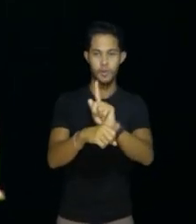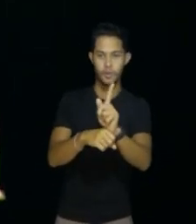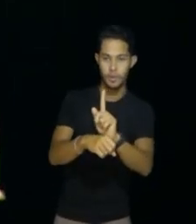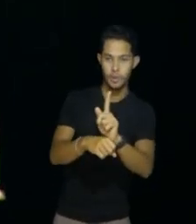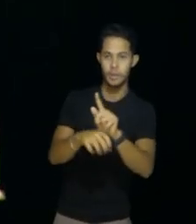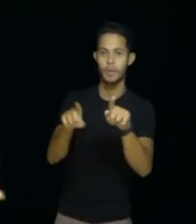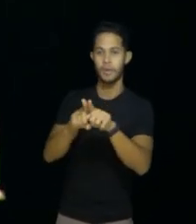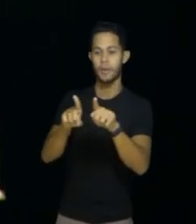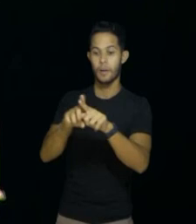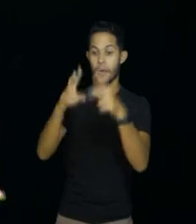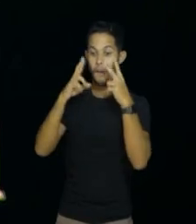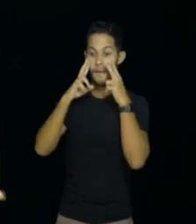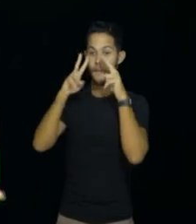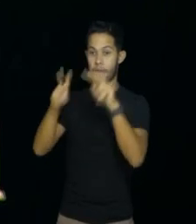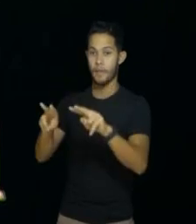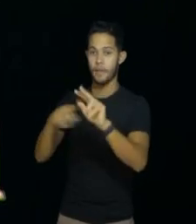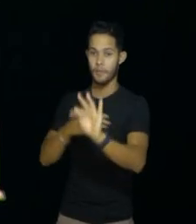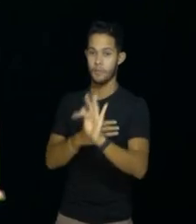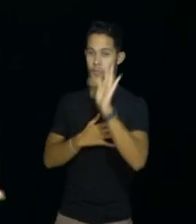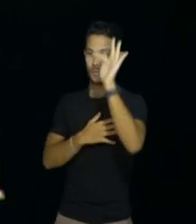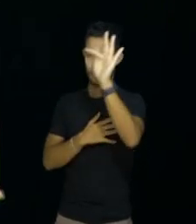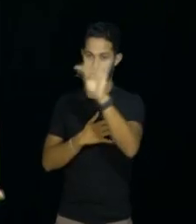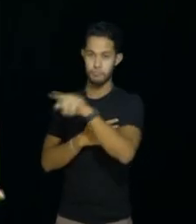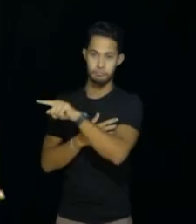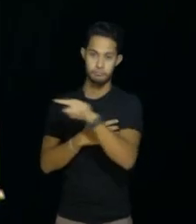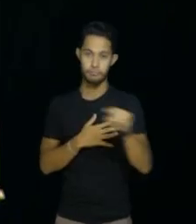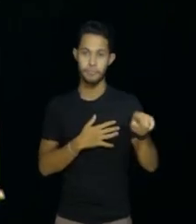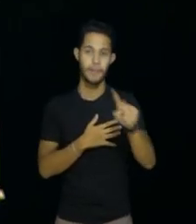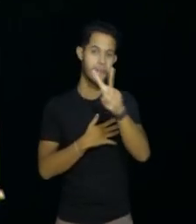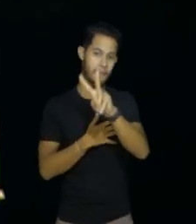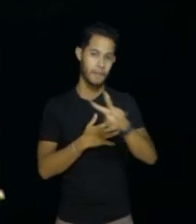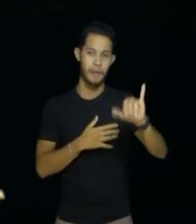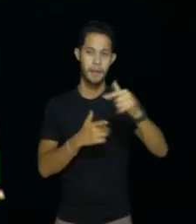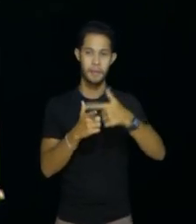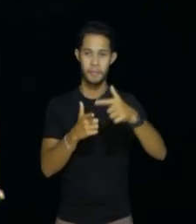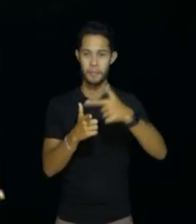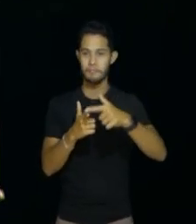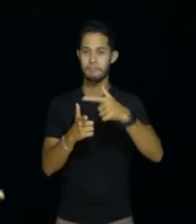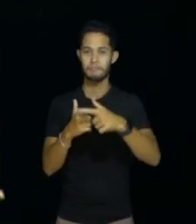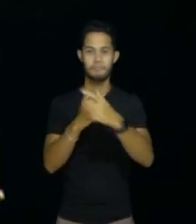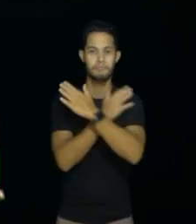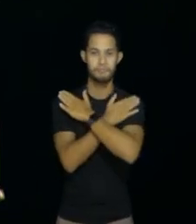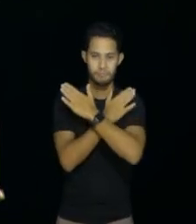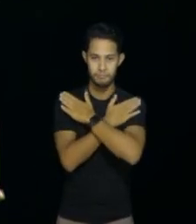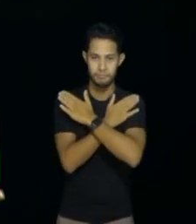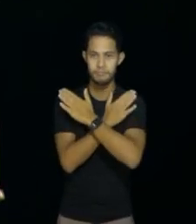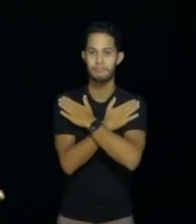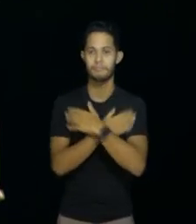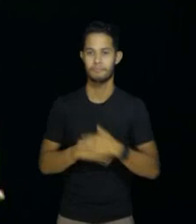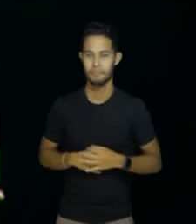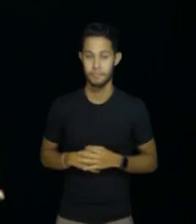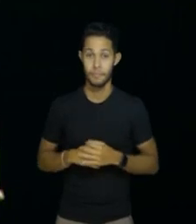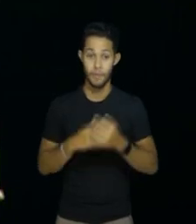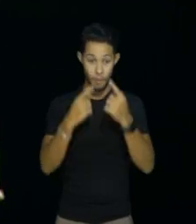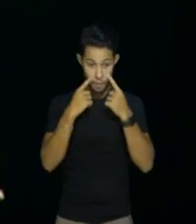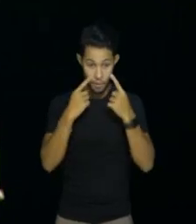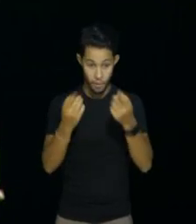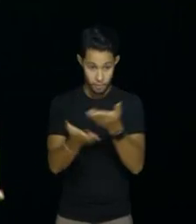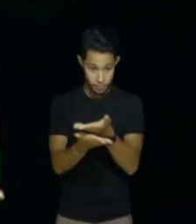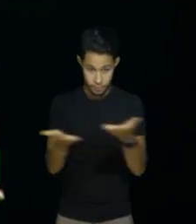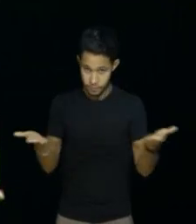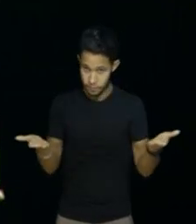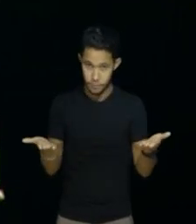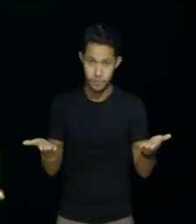visão de futuro, tudo isso vai gerar desemprego e queda no consumo. Vejam, senhores e senhoras, que